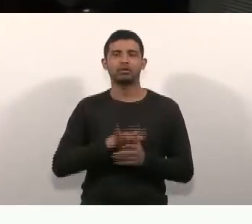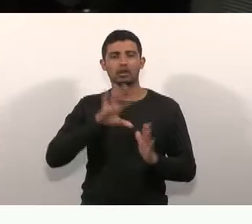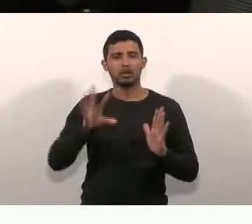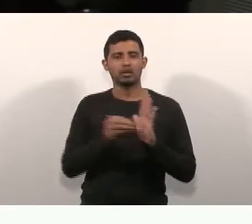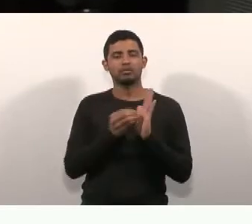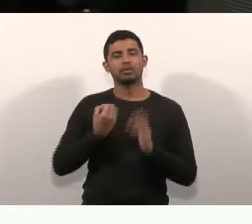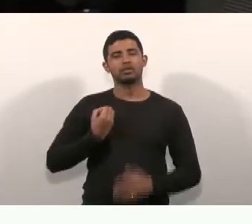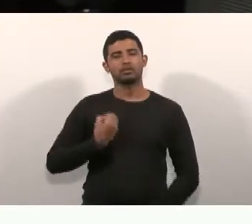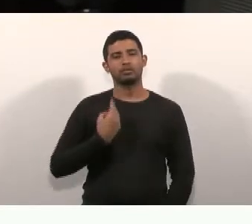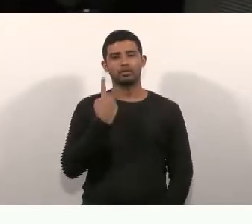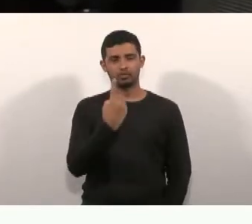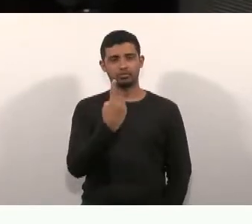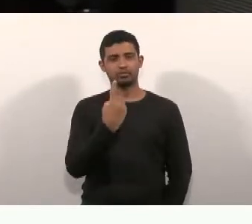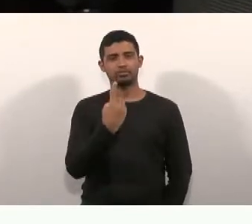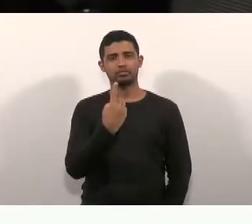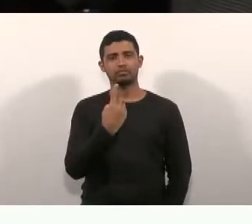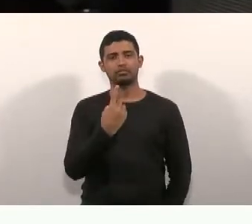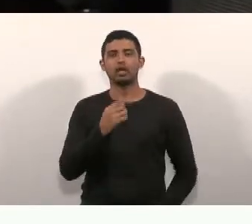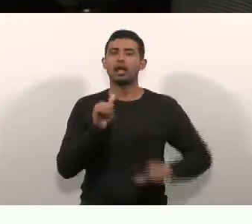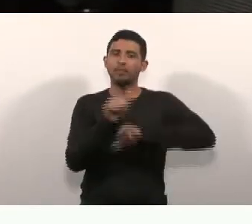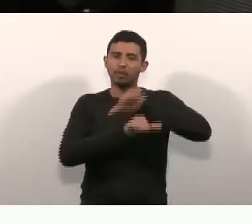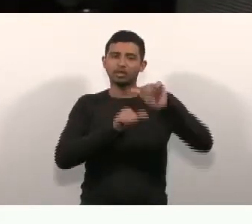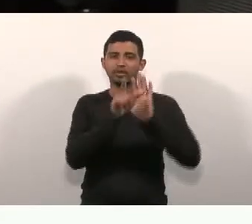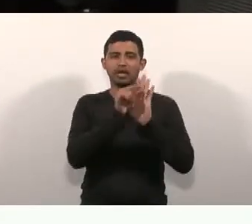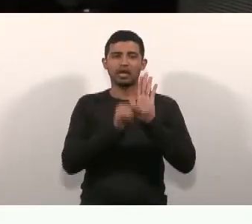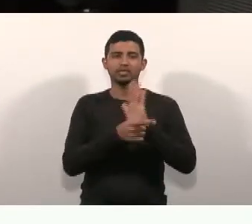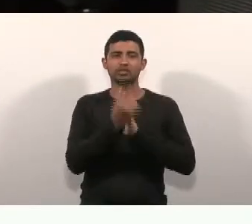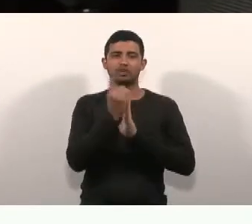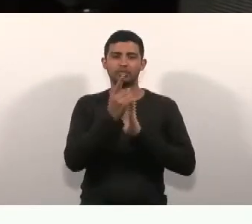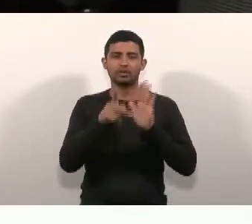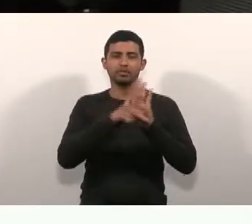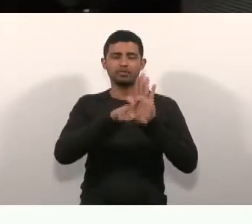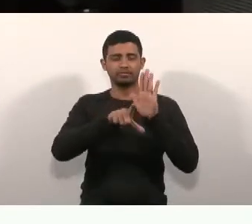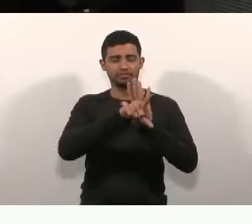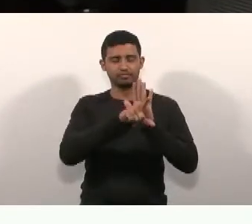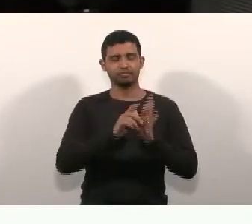modificativa número 1. Modifica-se o artigo 1º do PL